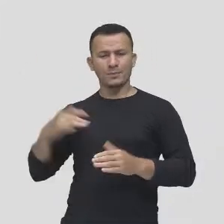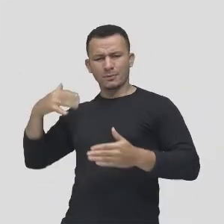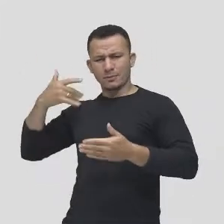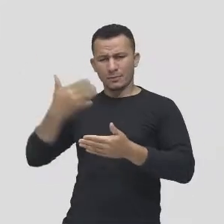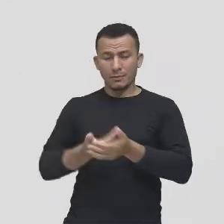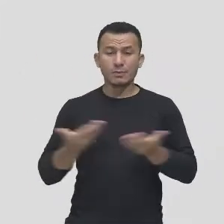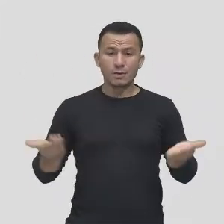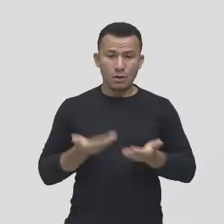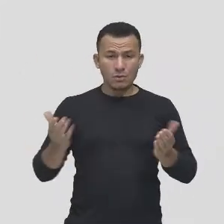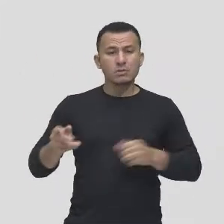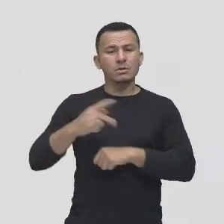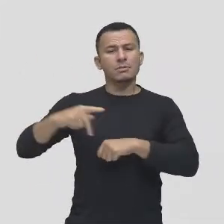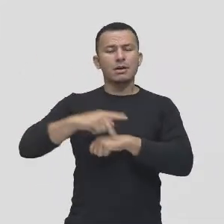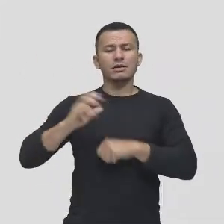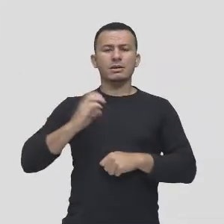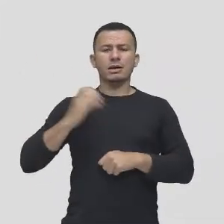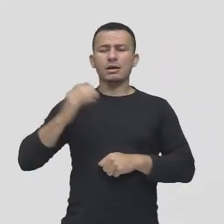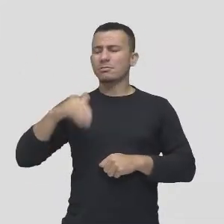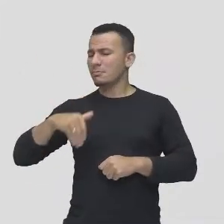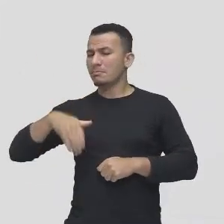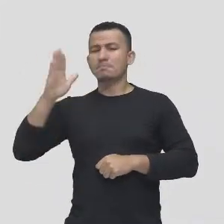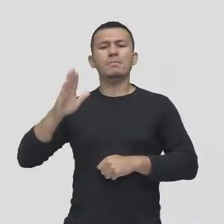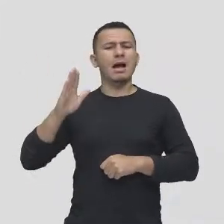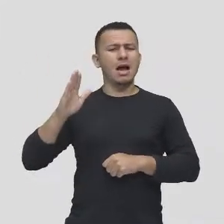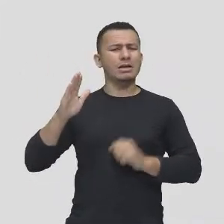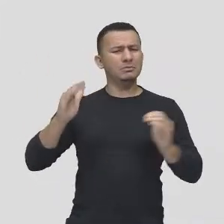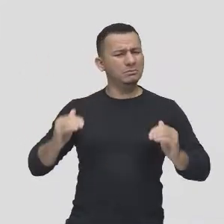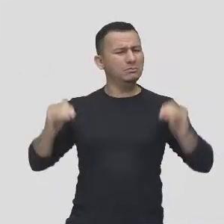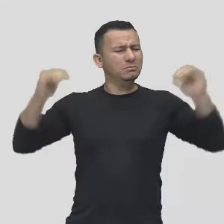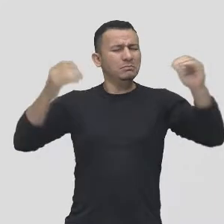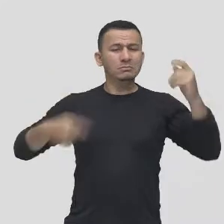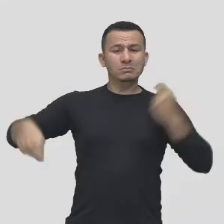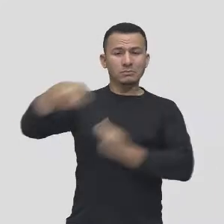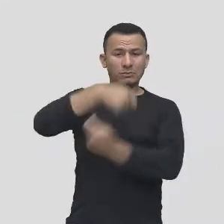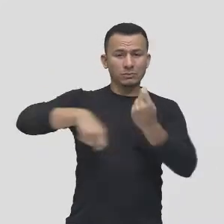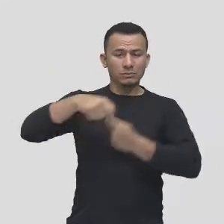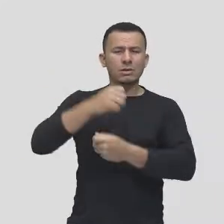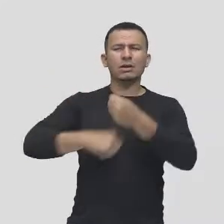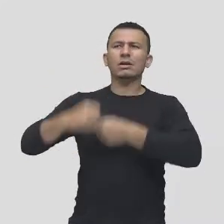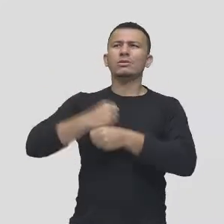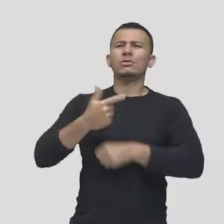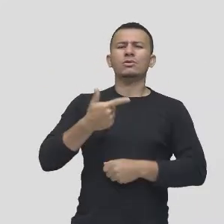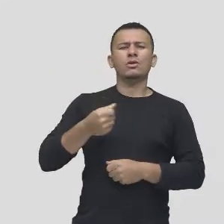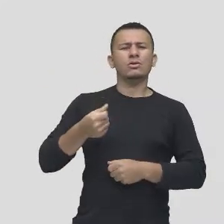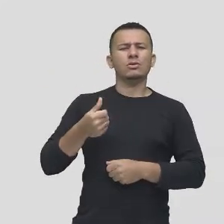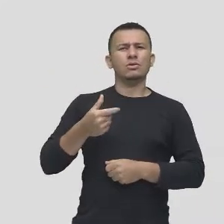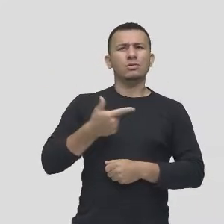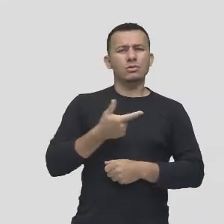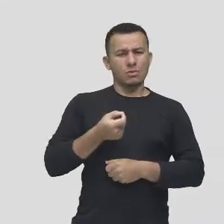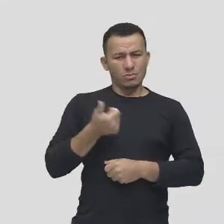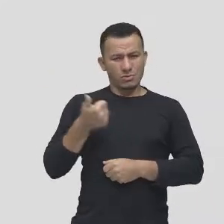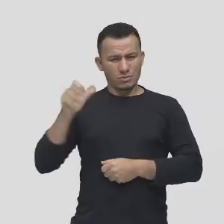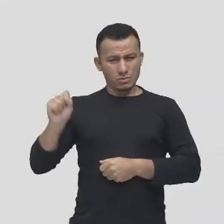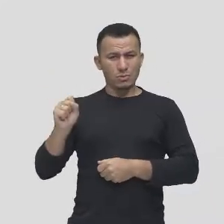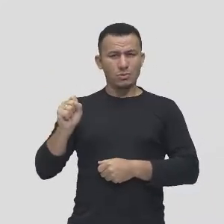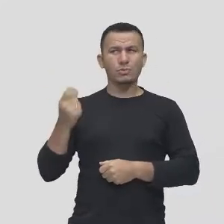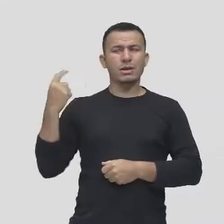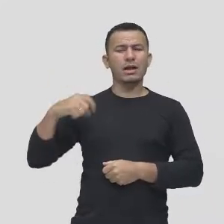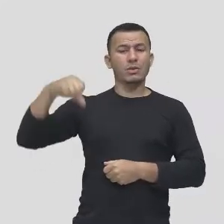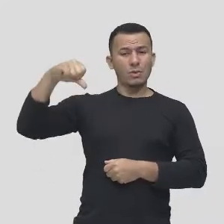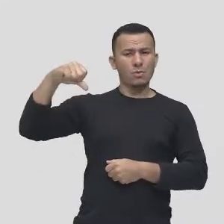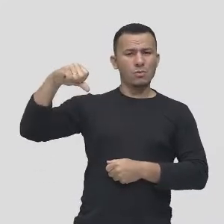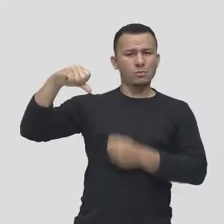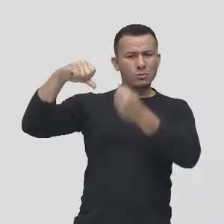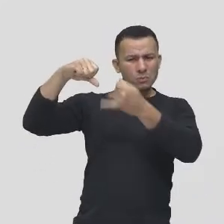Canadá ele ainda é uma das maiores economias do mundo. Lá em 2018, ele era a 9ª maior economia e